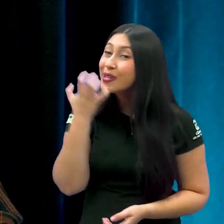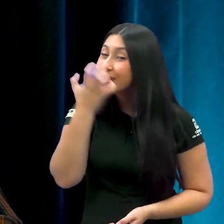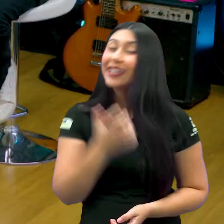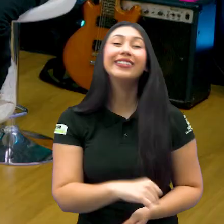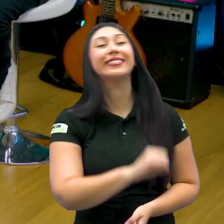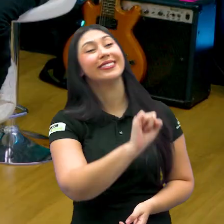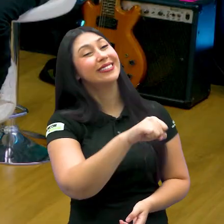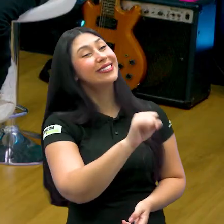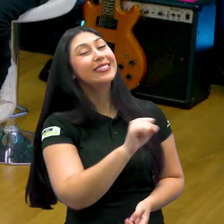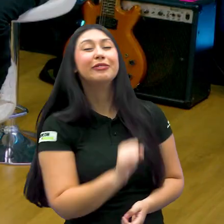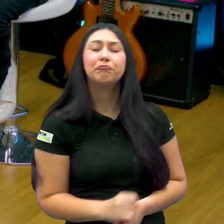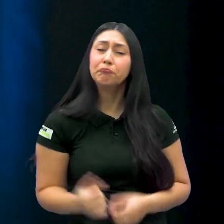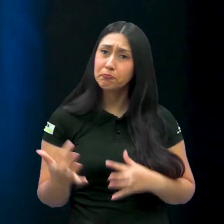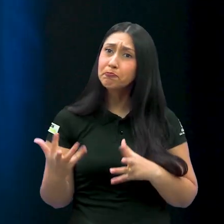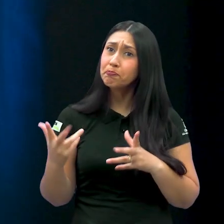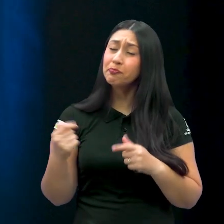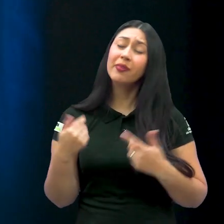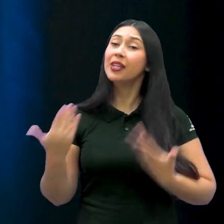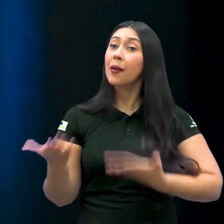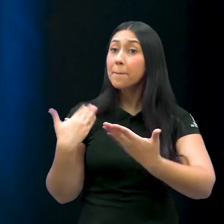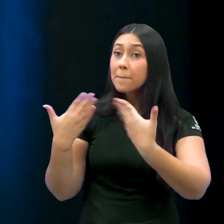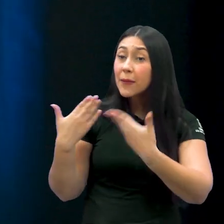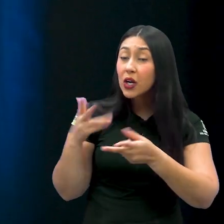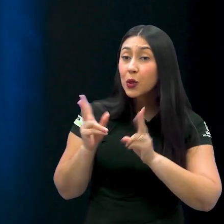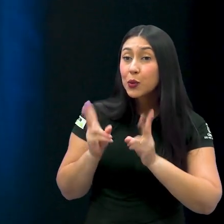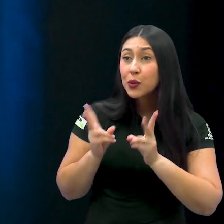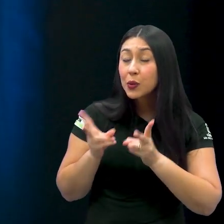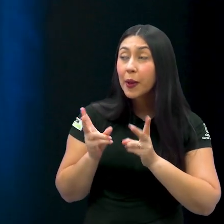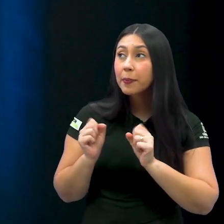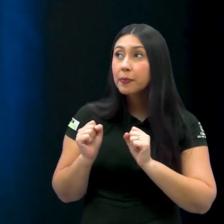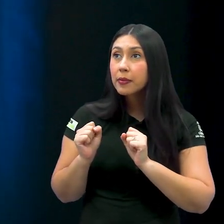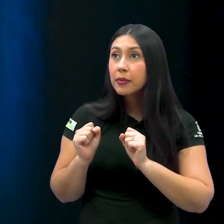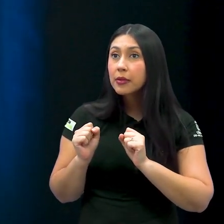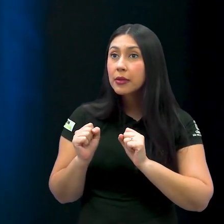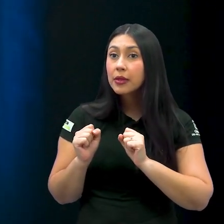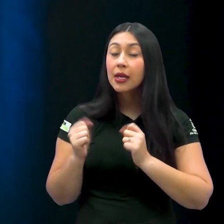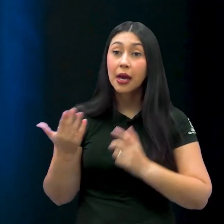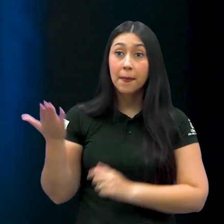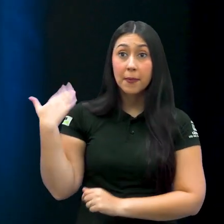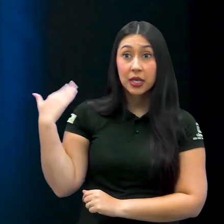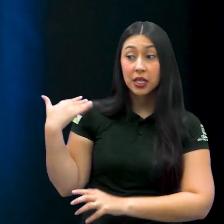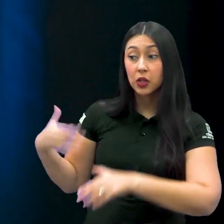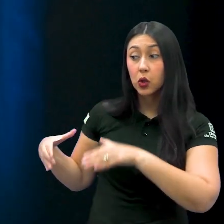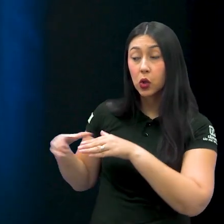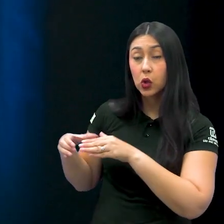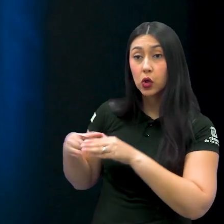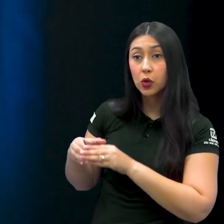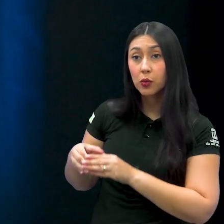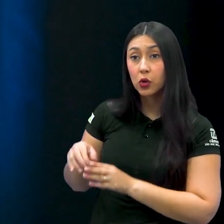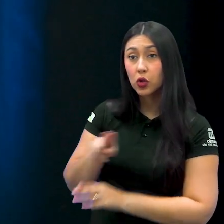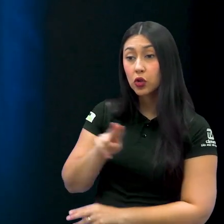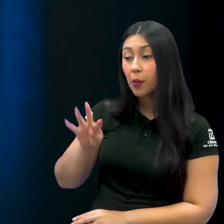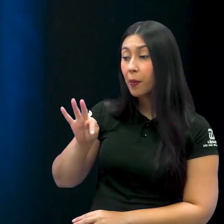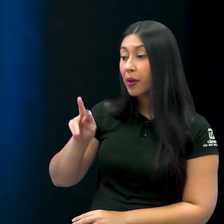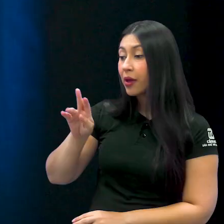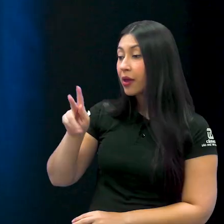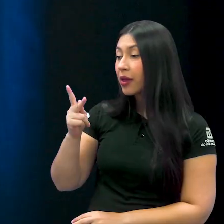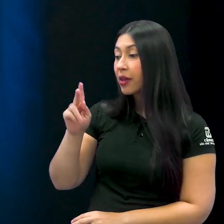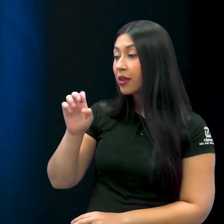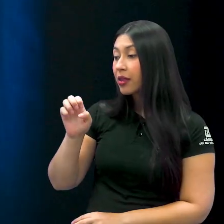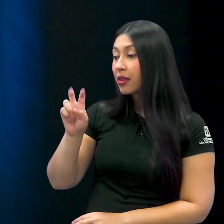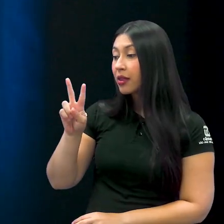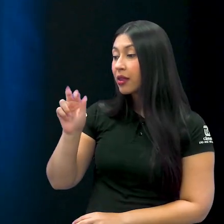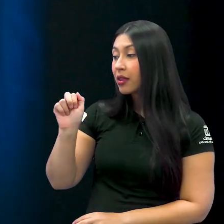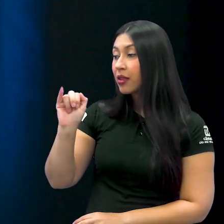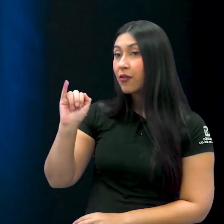voz. Trazer na voz, exatamente. Maravilha. Vamos seguir com o nosso papo. Na The Vans, que você ficou por 10 anos, você